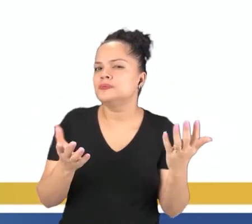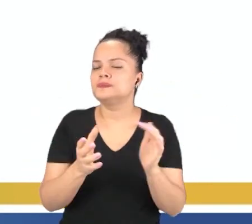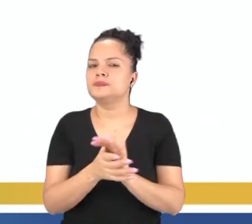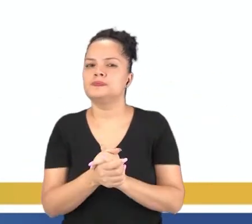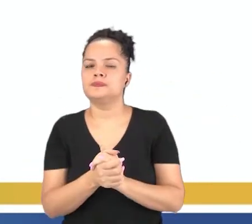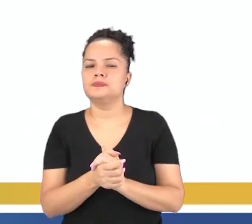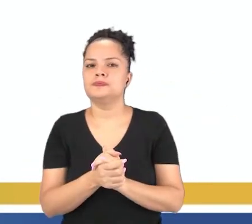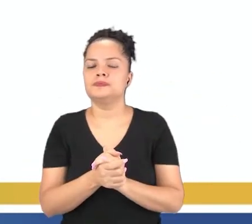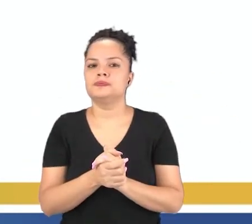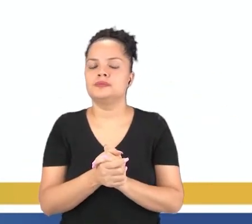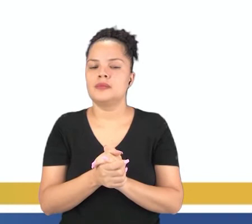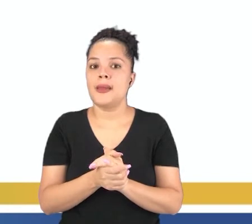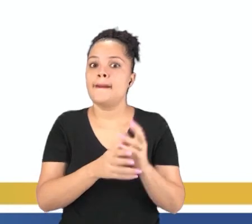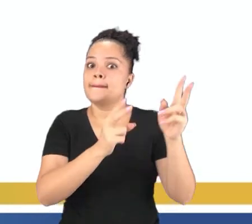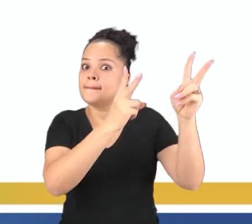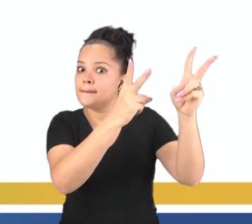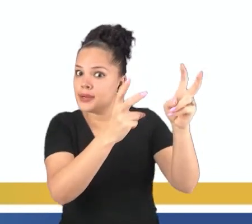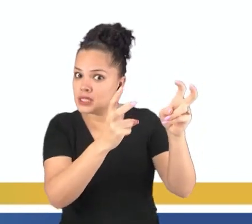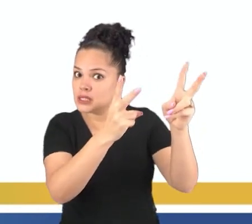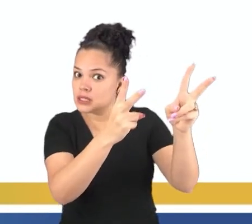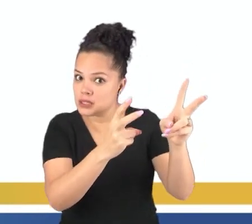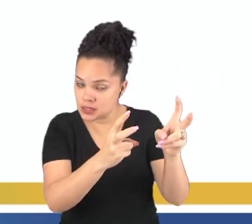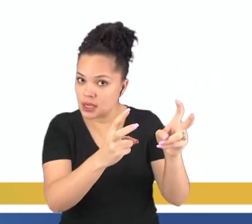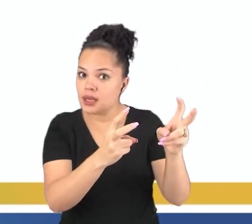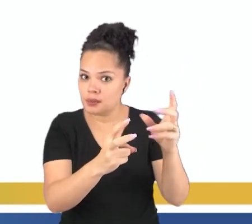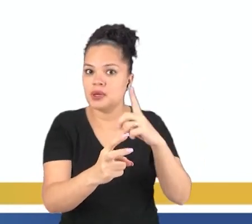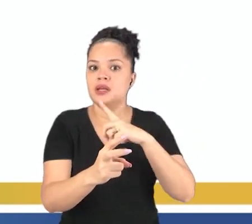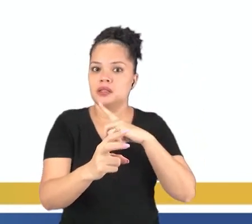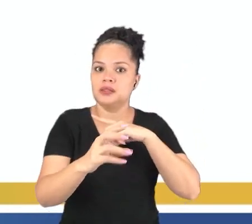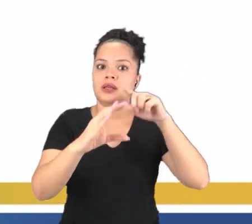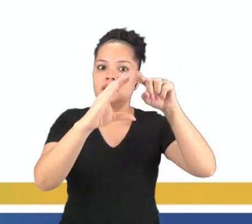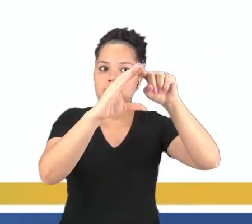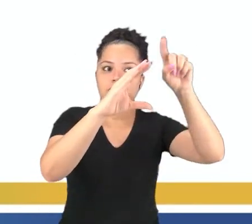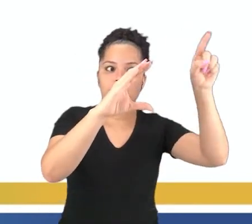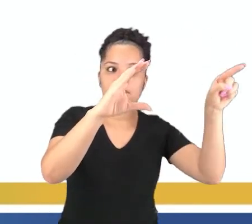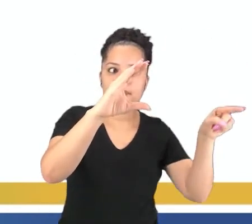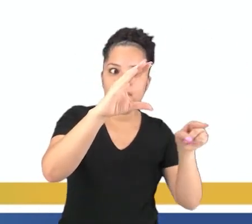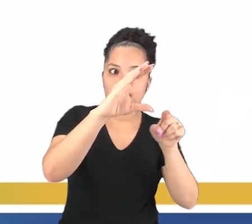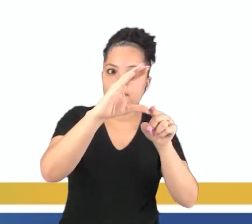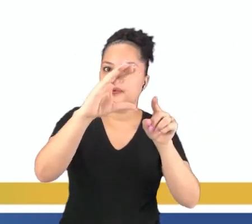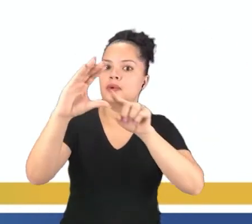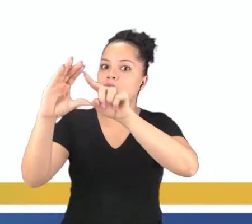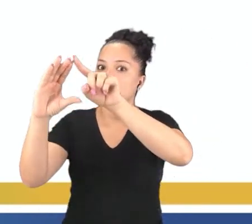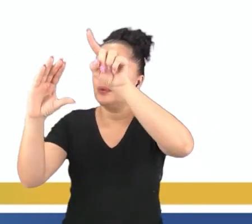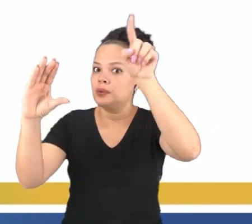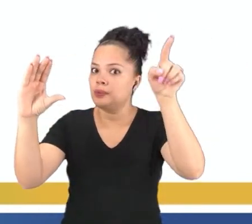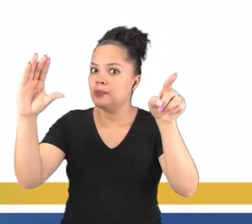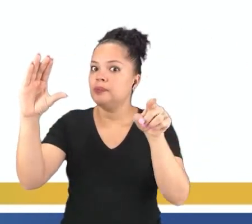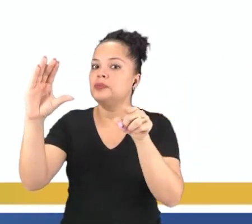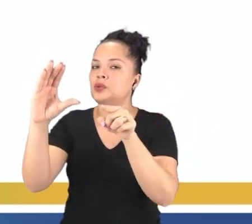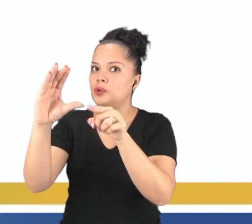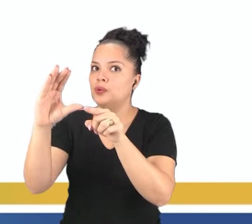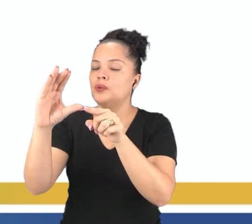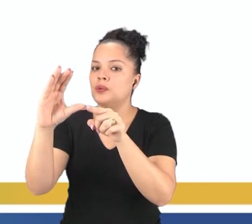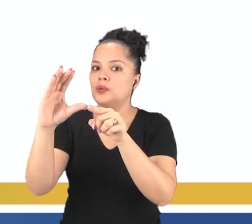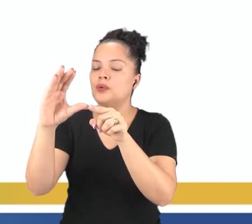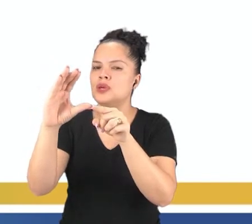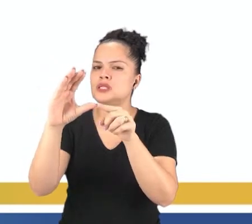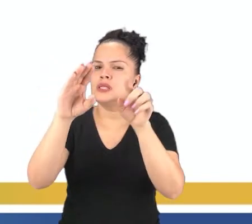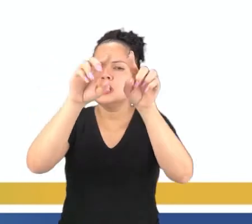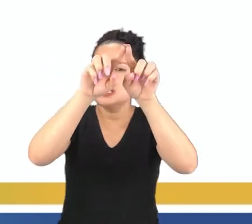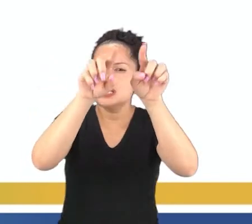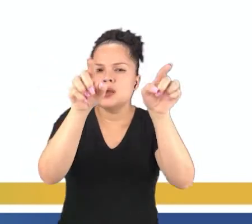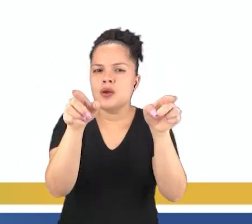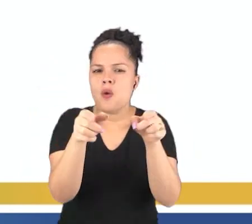seria? Repare que elas têm dois pontos em comum, né? A região aí cinza, a região que